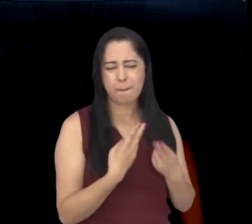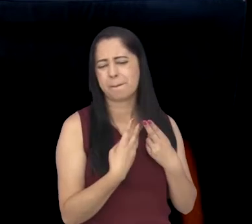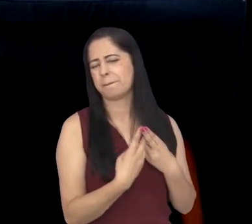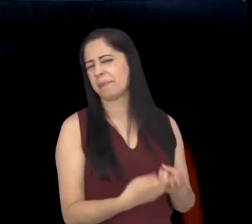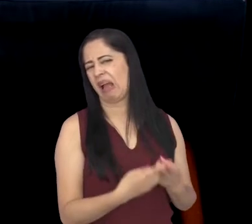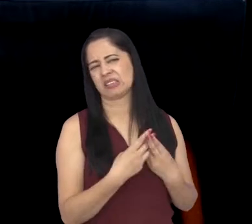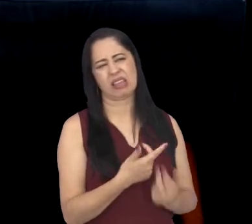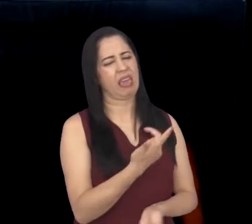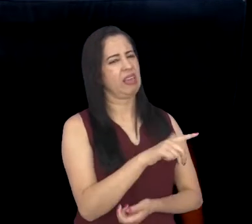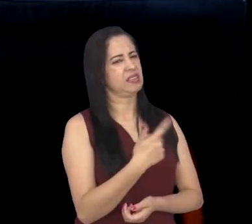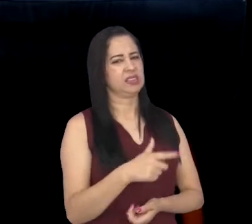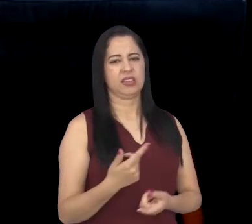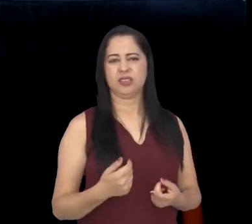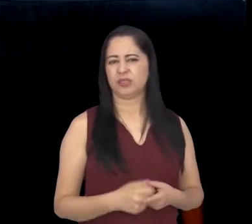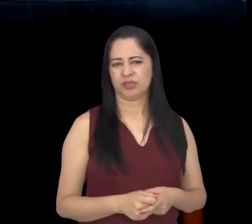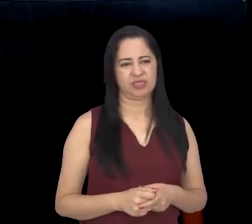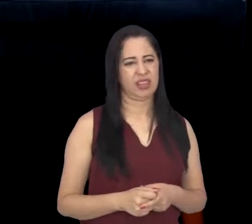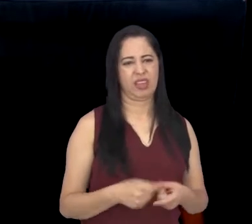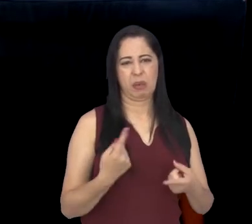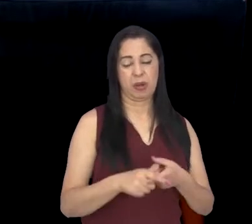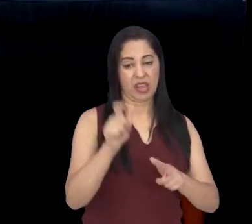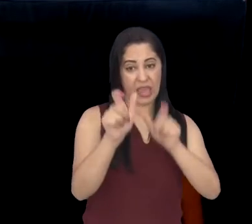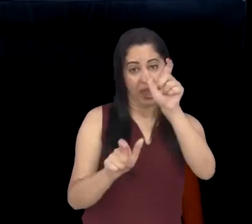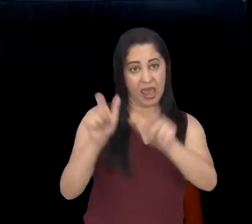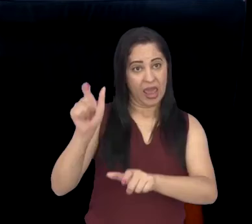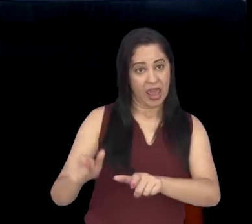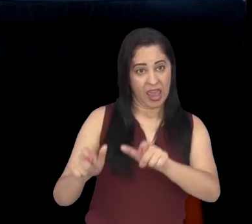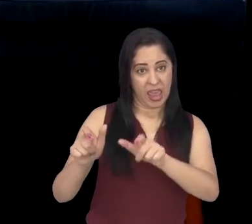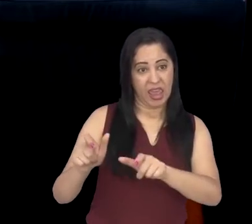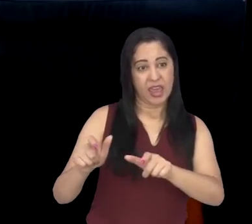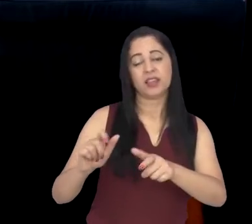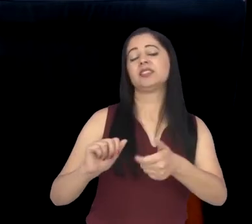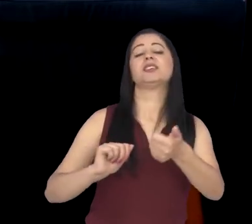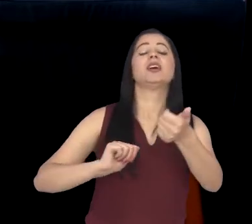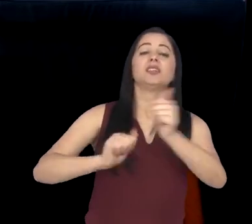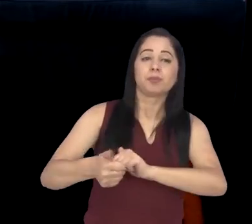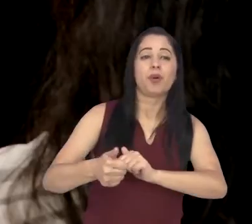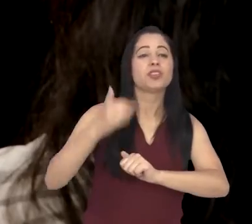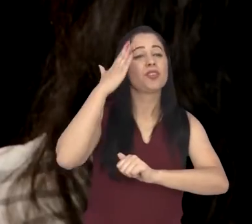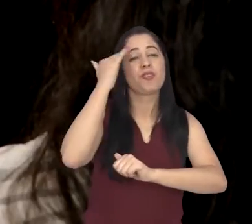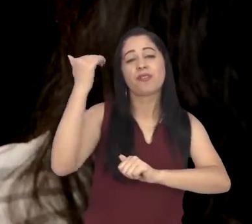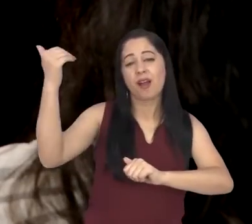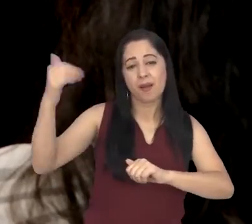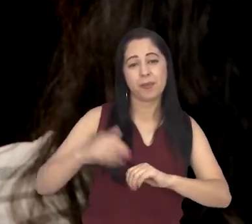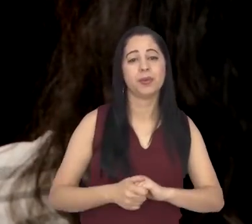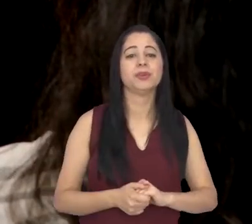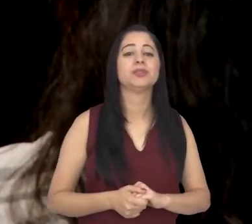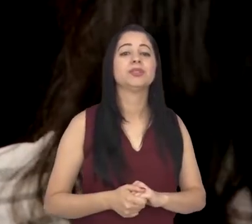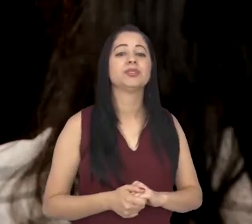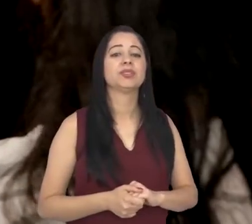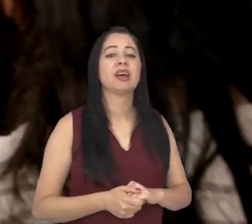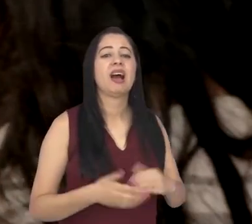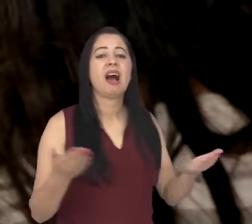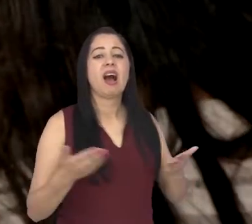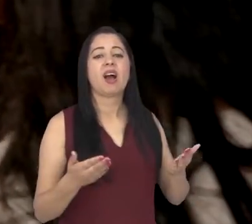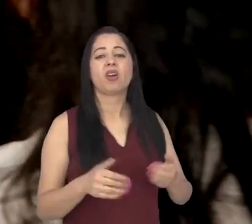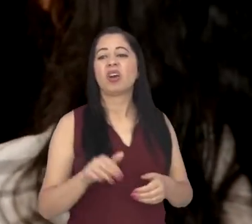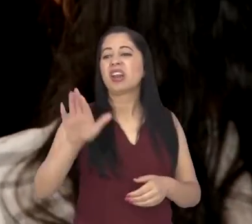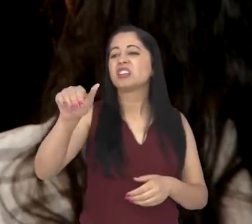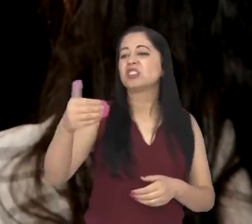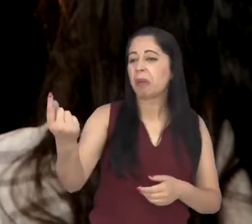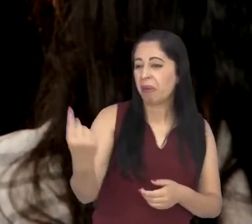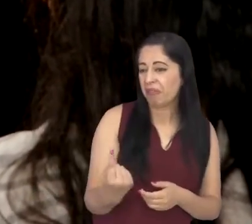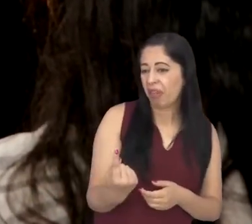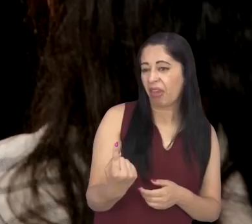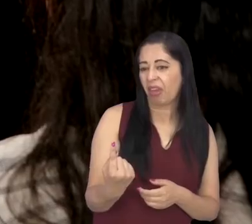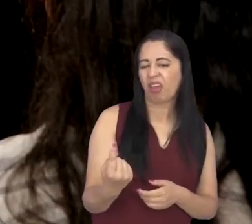de jogadores fantásticos, mas naquela época eu chamava, Magrelo, só Zico. Eu ia na casa do Zico. Hoje chama um, o cara não